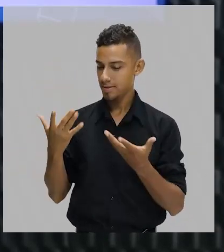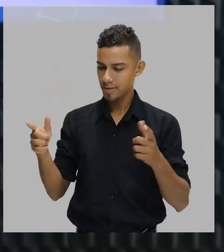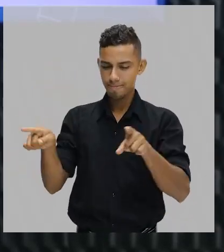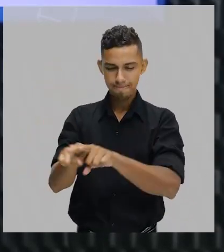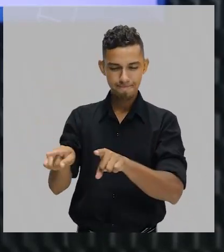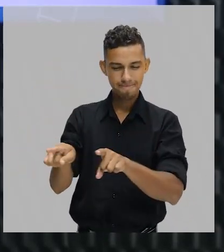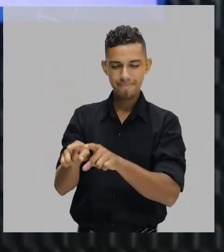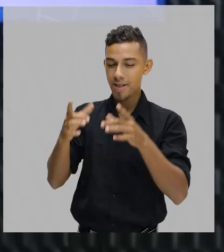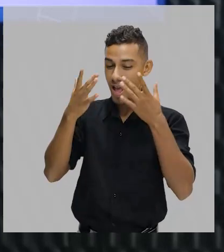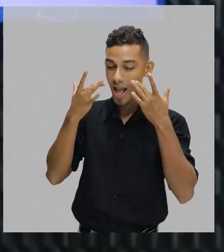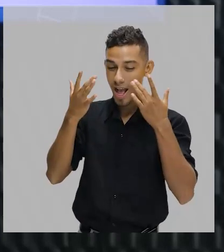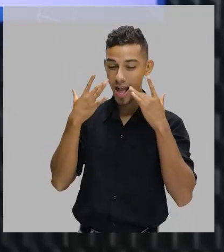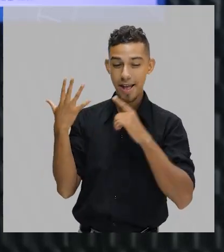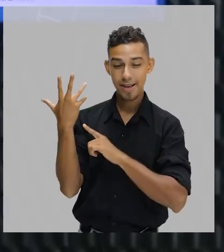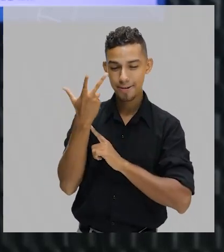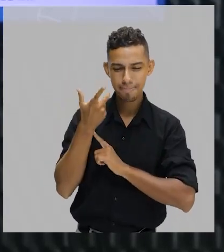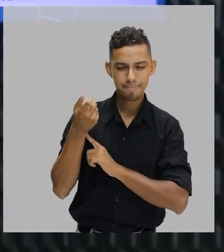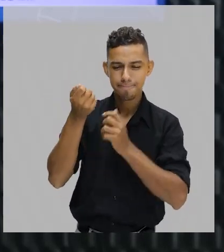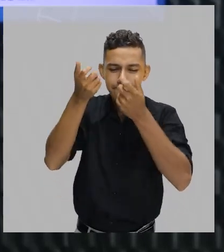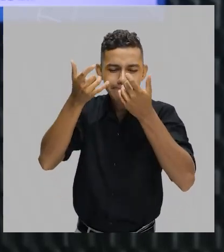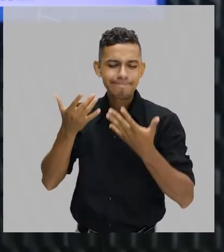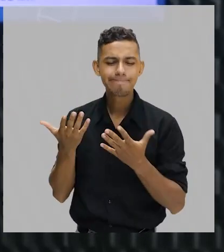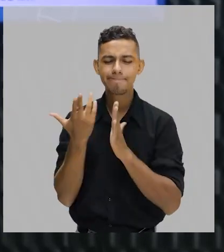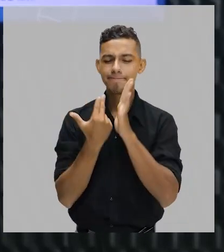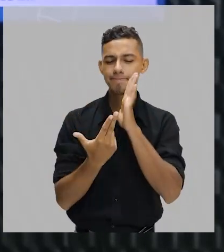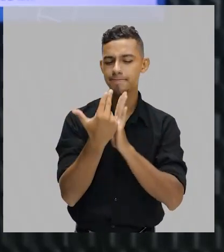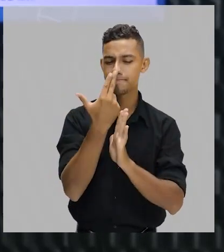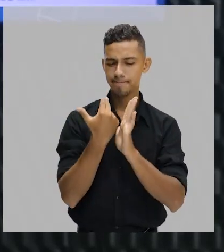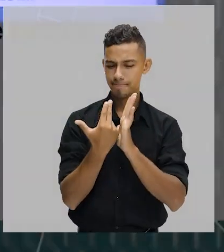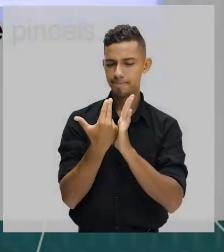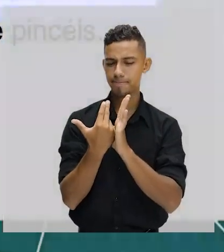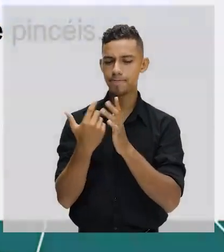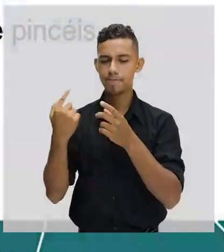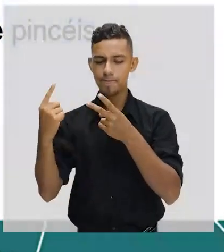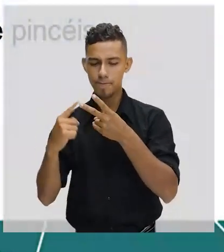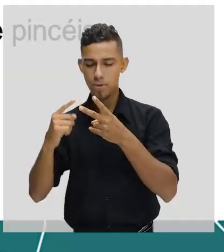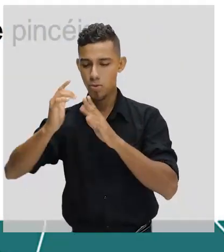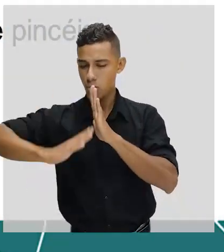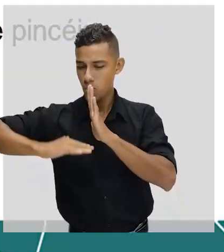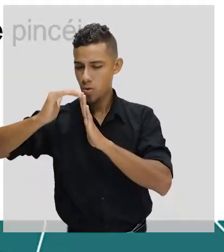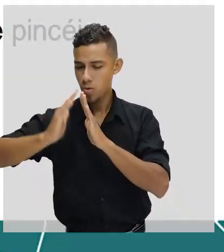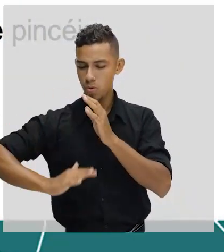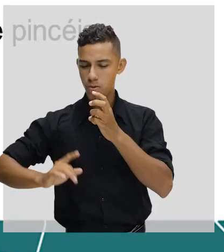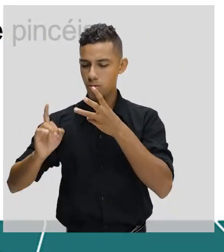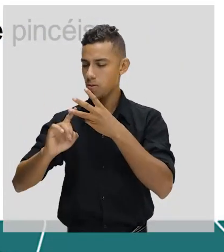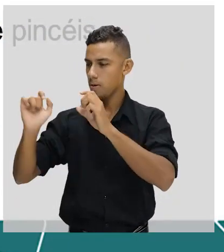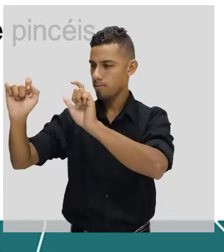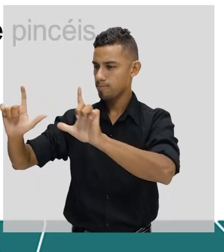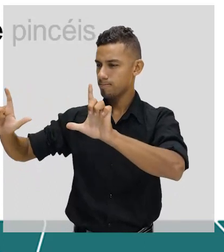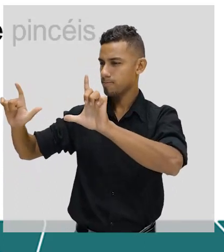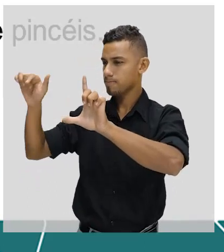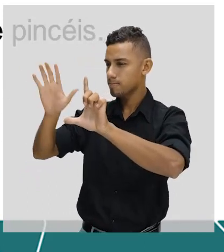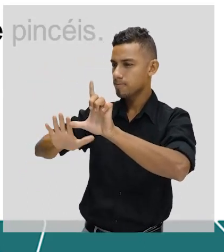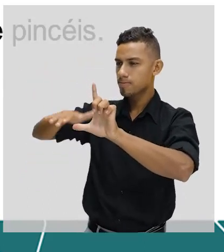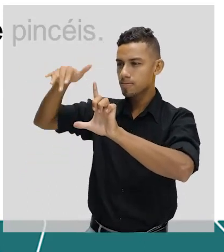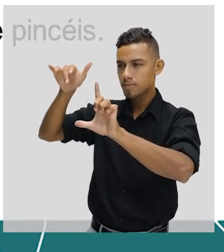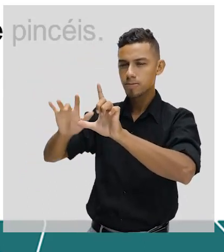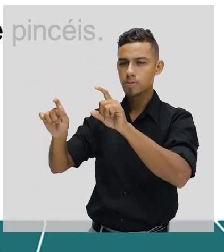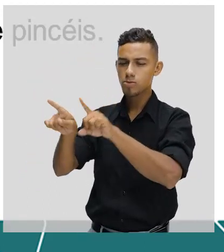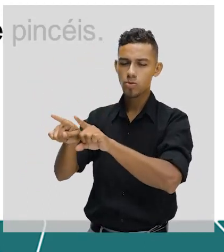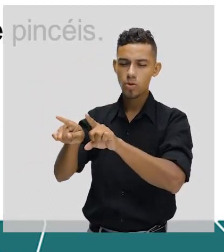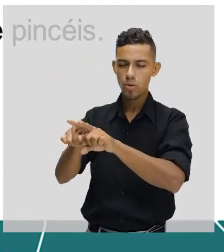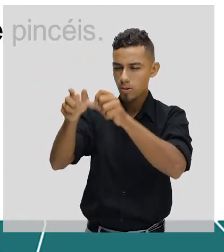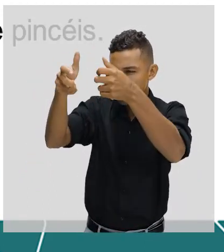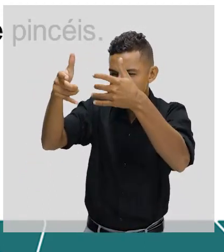pintura e da gravura. Para a gente entender, é necessário que se perceba o seguinte: quando a gente fala de desenho, pintura ou qualquer manifestação das